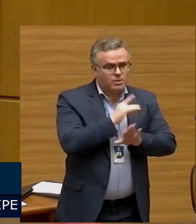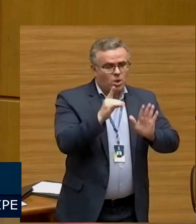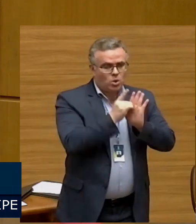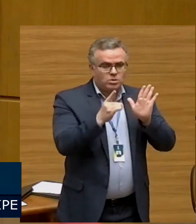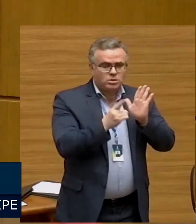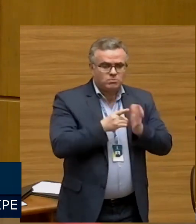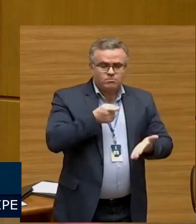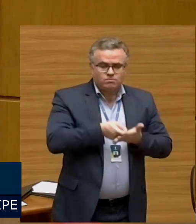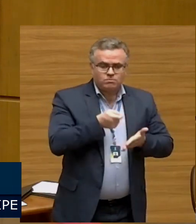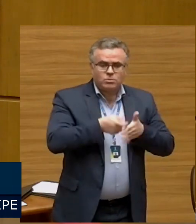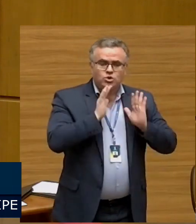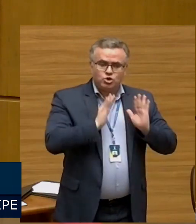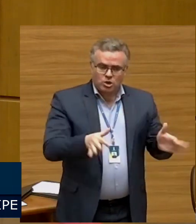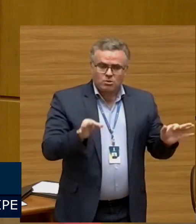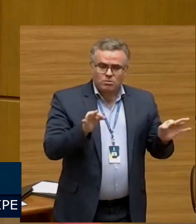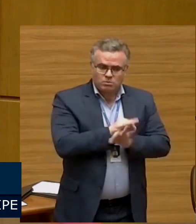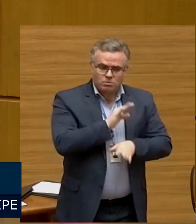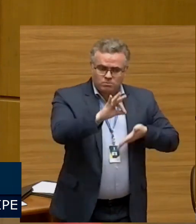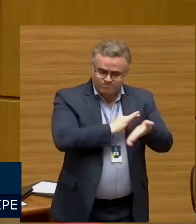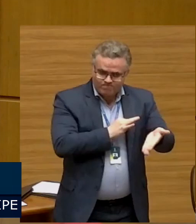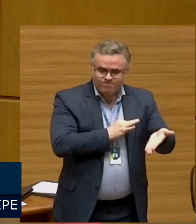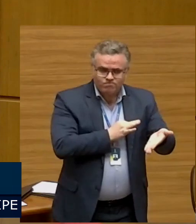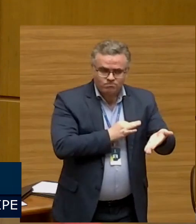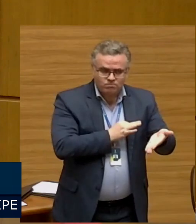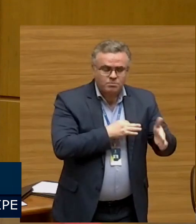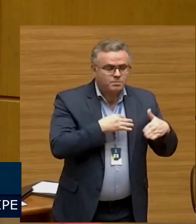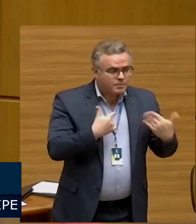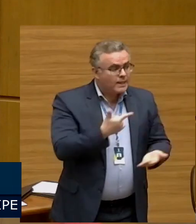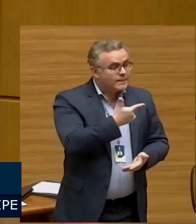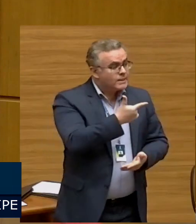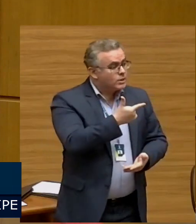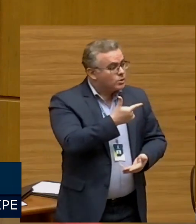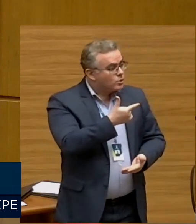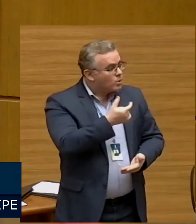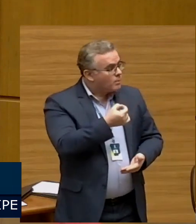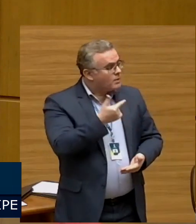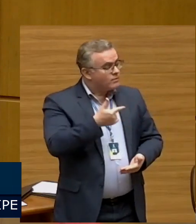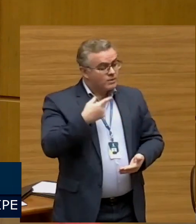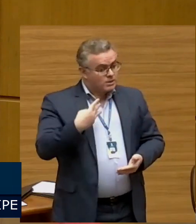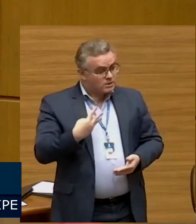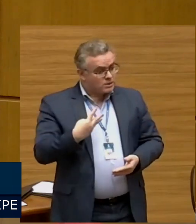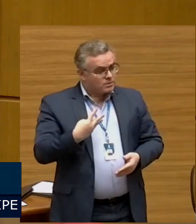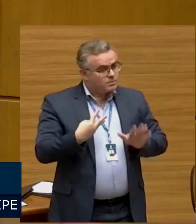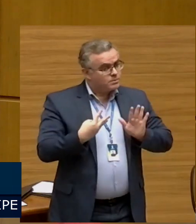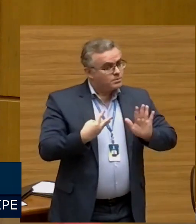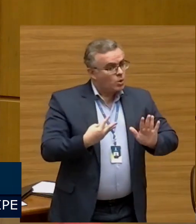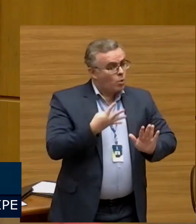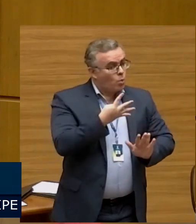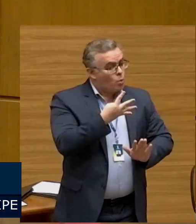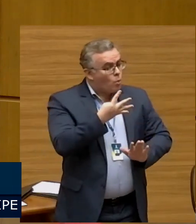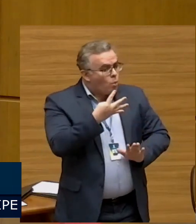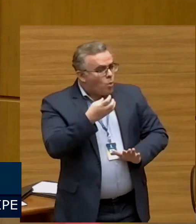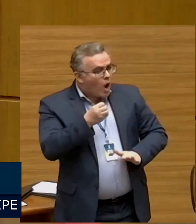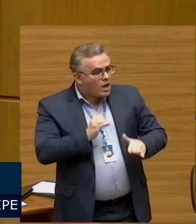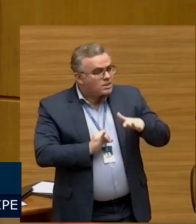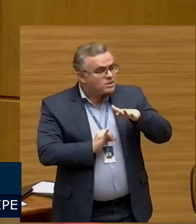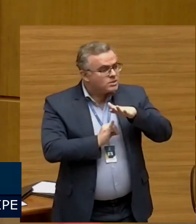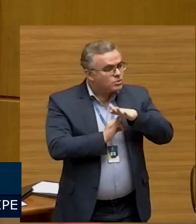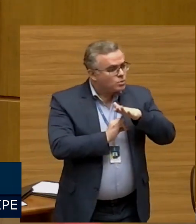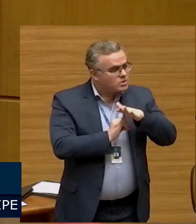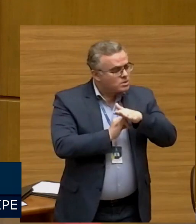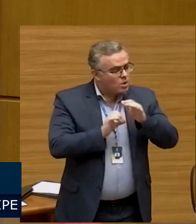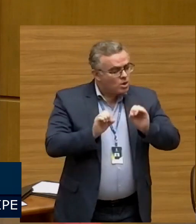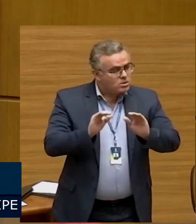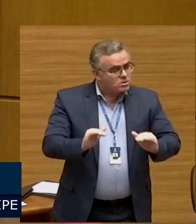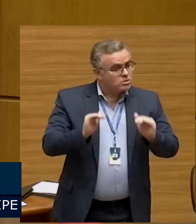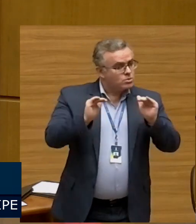sido sancionado. No ano de 2023, nós temos 40 instituições de ensino superior